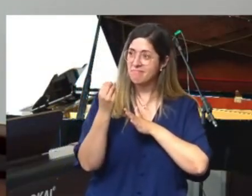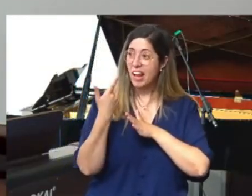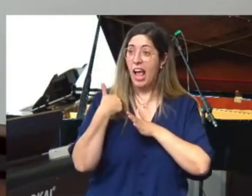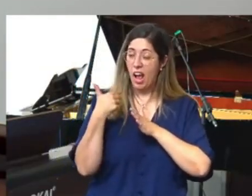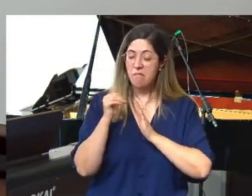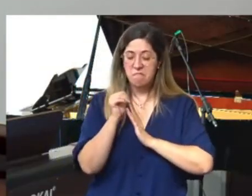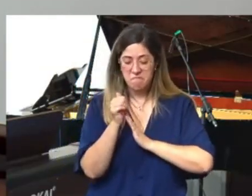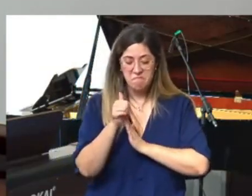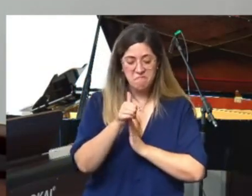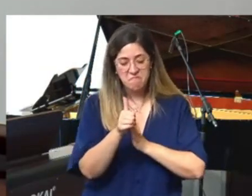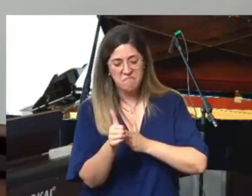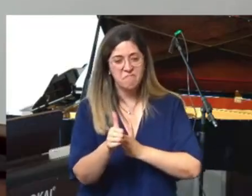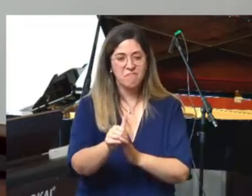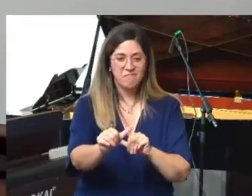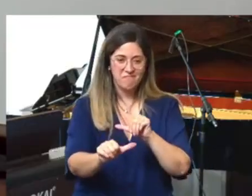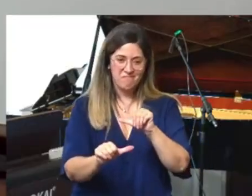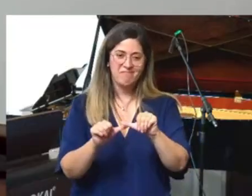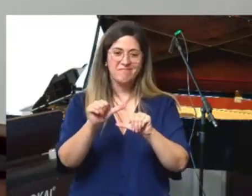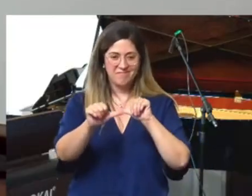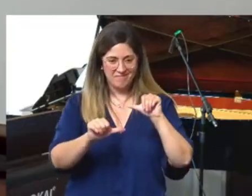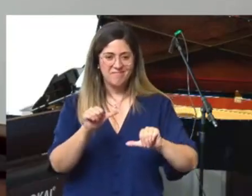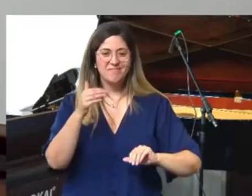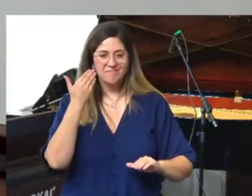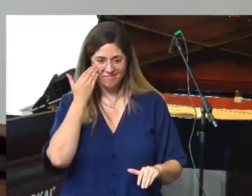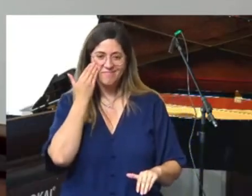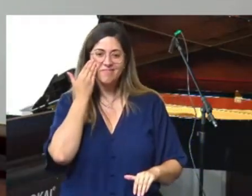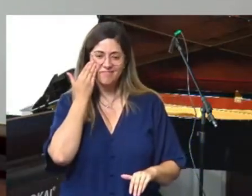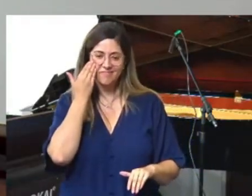darmos passos de mudança na vida.